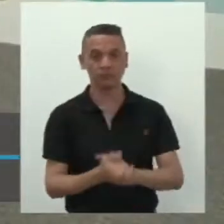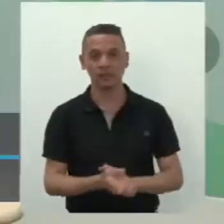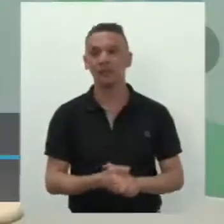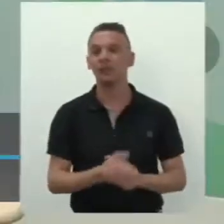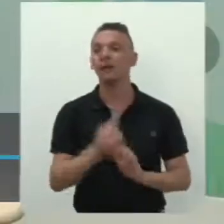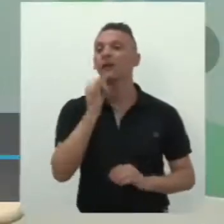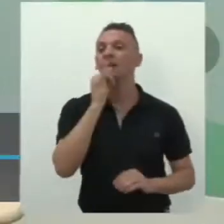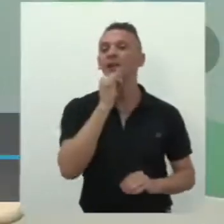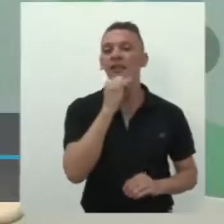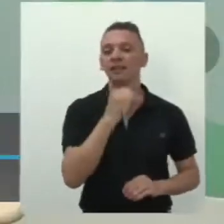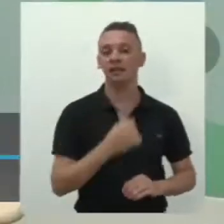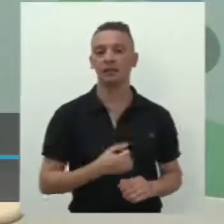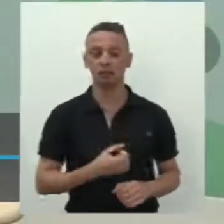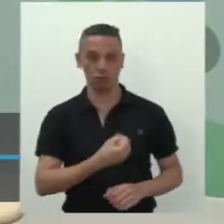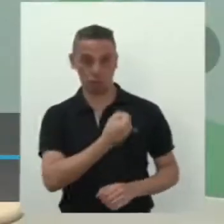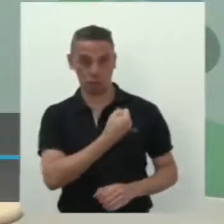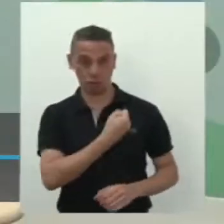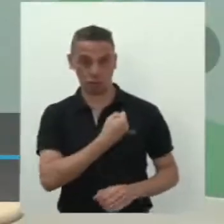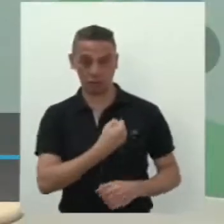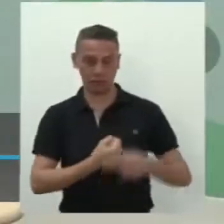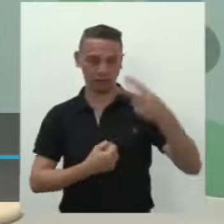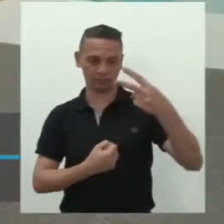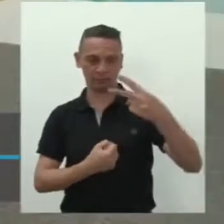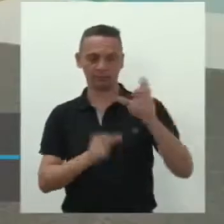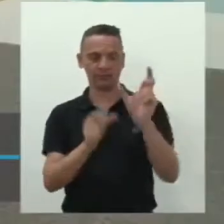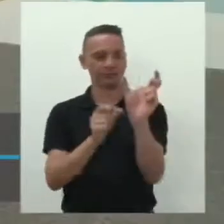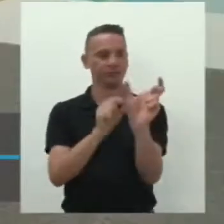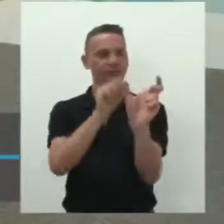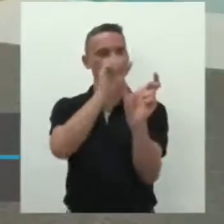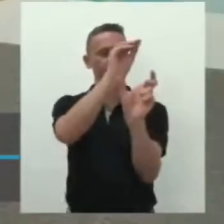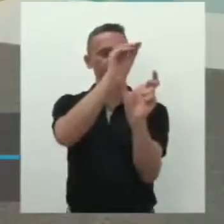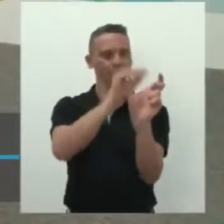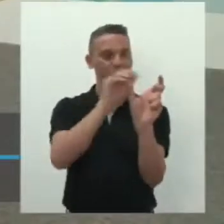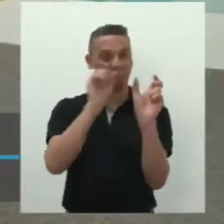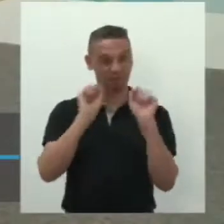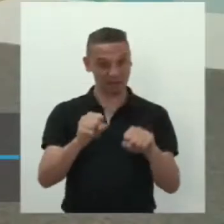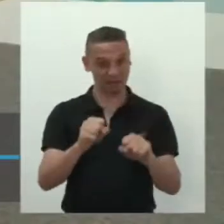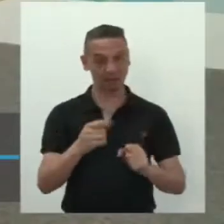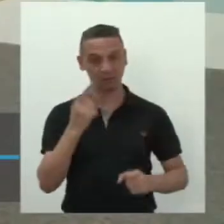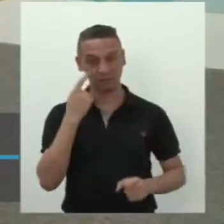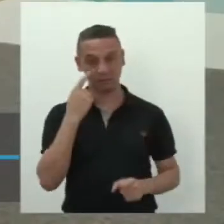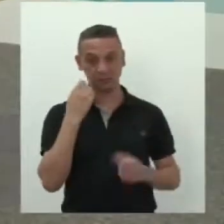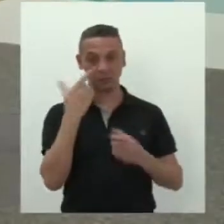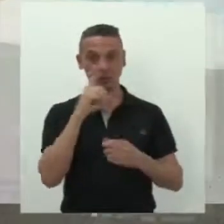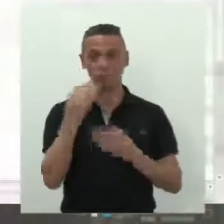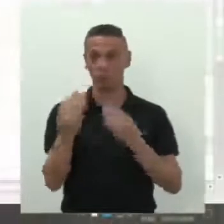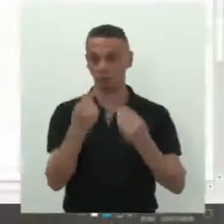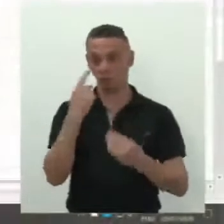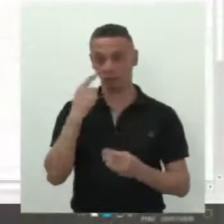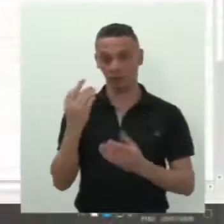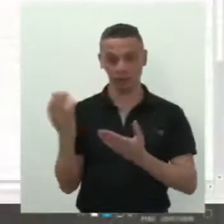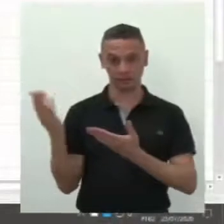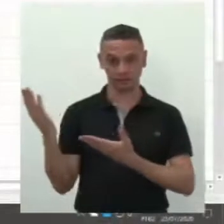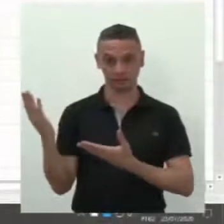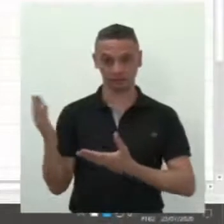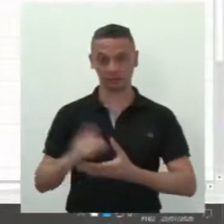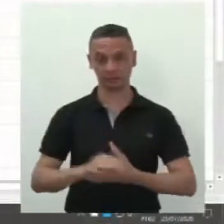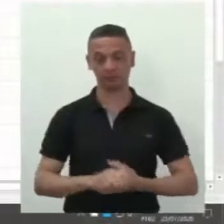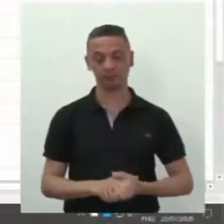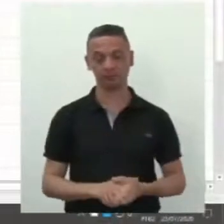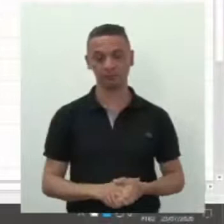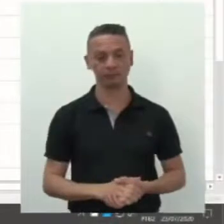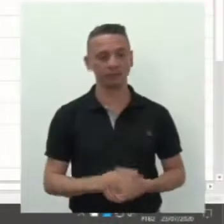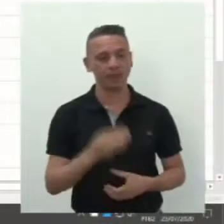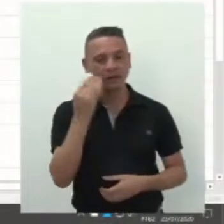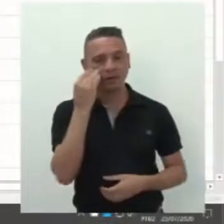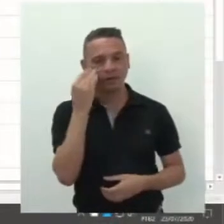consegue colocar 2 números na mesma célula. Consegue, você consegue. No caso aqui, deixa eu ver se